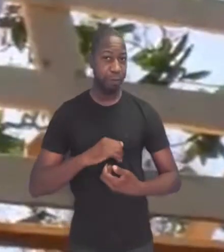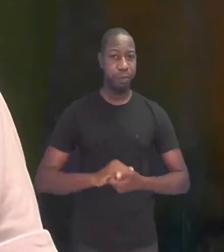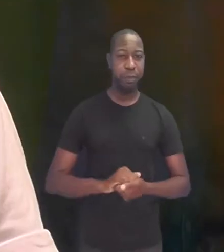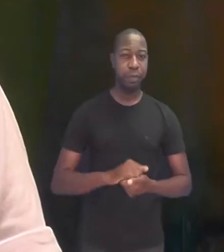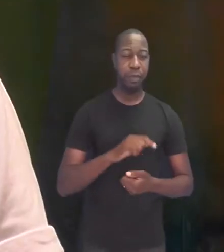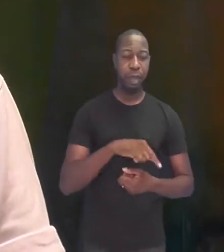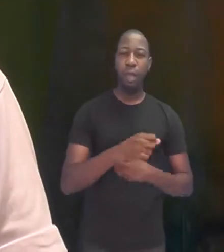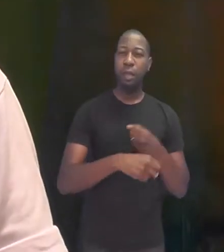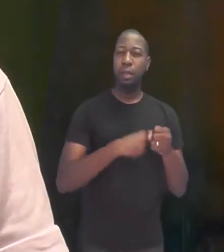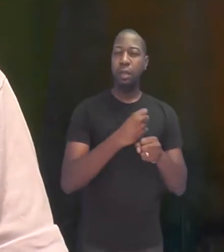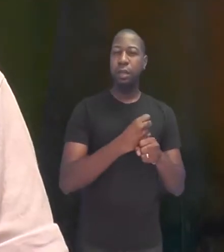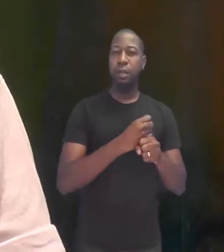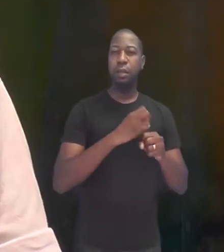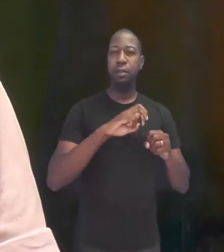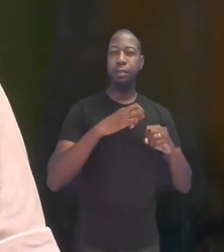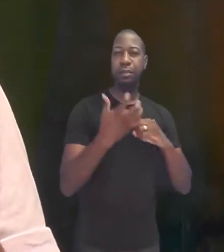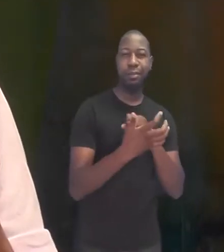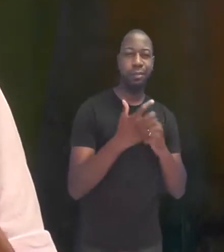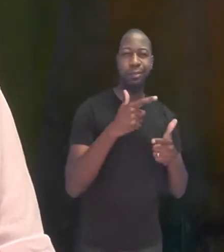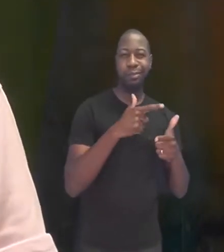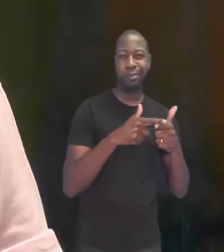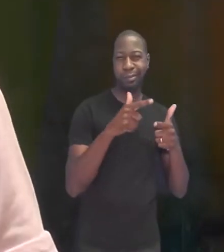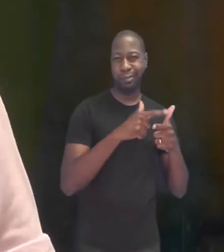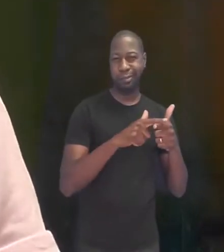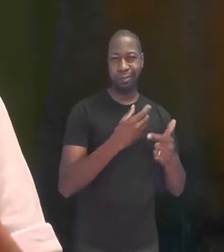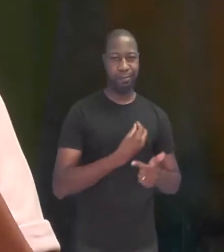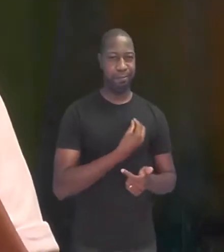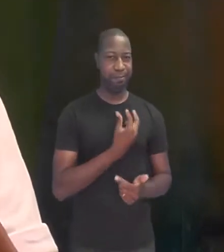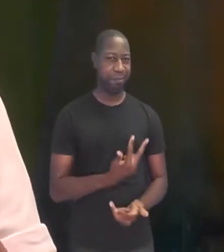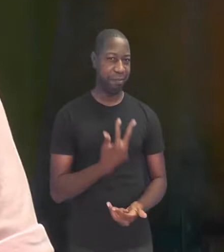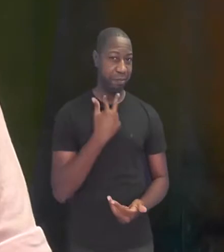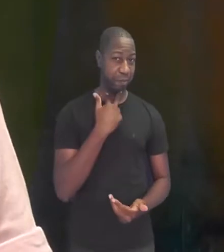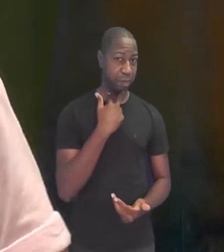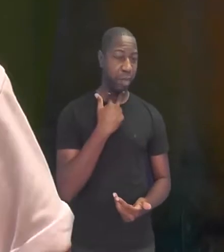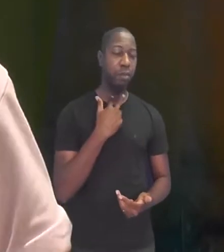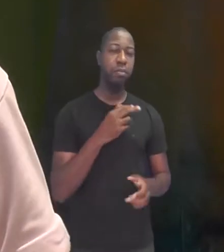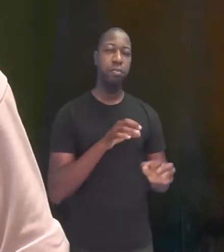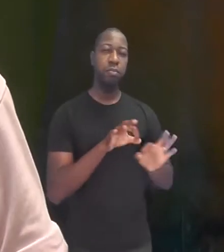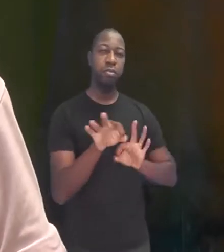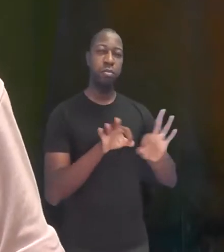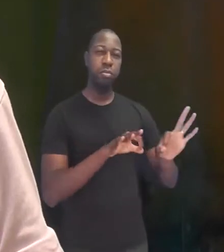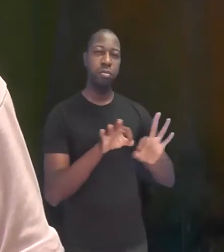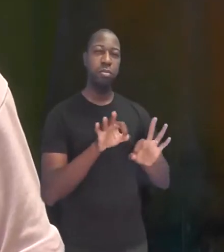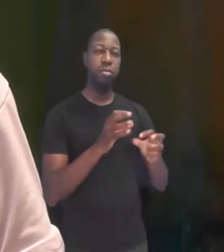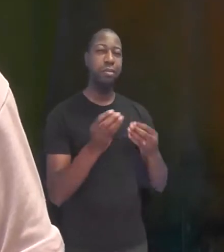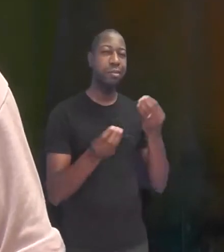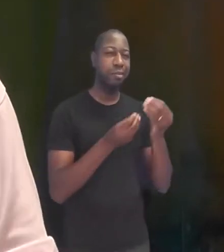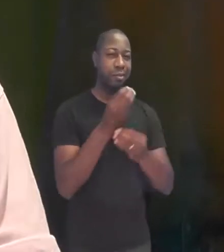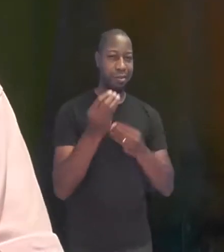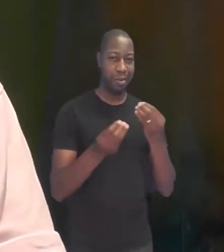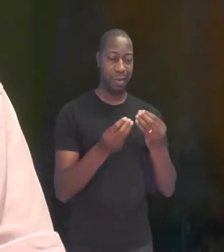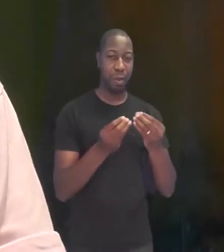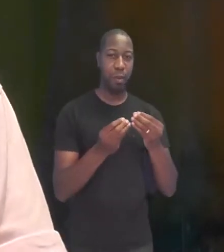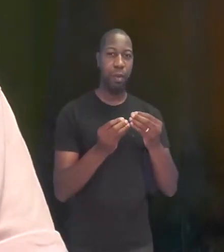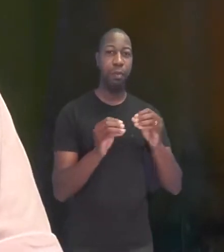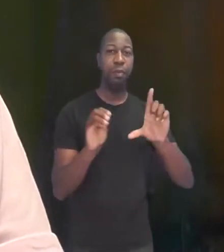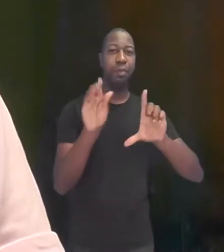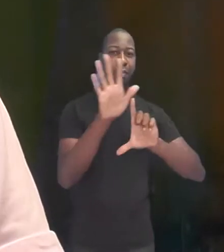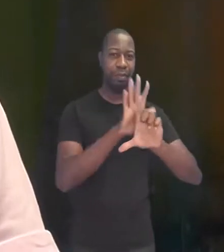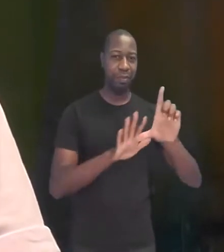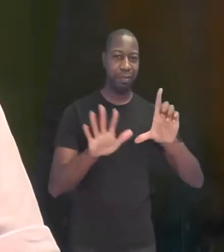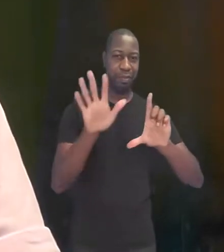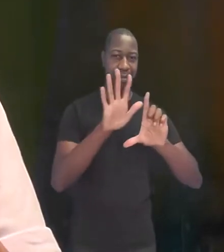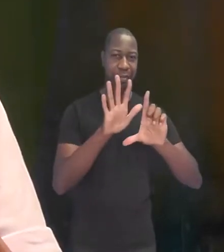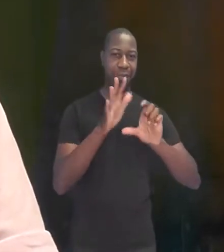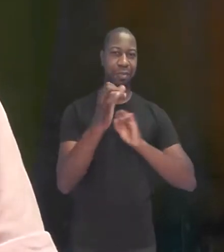presentes. Diante da pandemia de Covid-19, impossibilitando a realização do evento presencial, a organização da